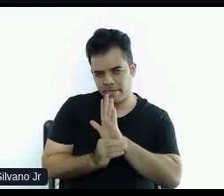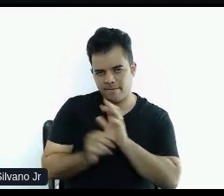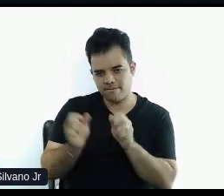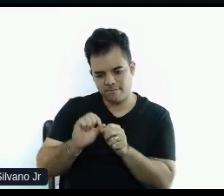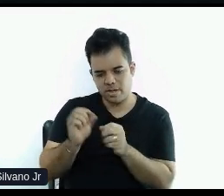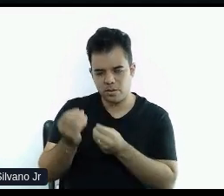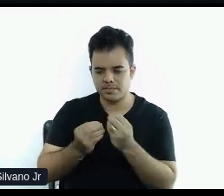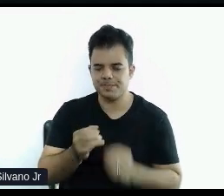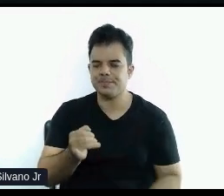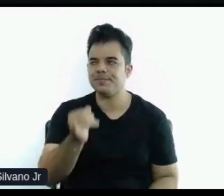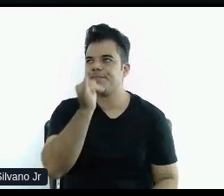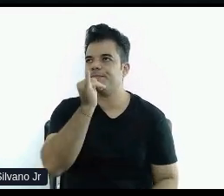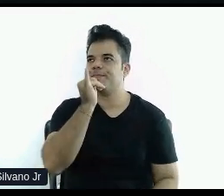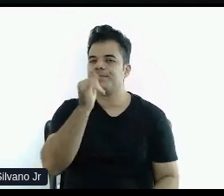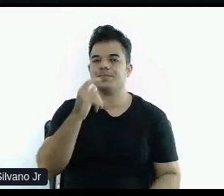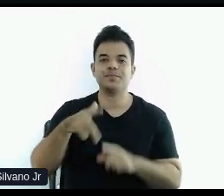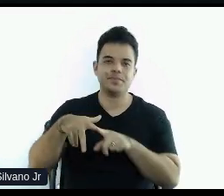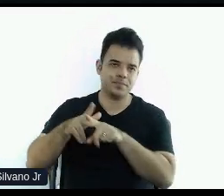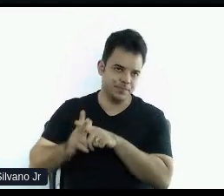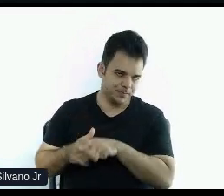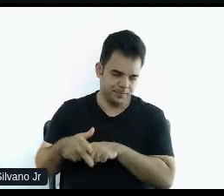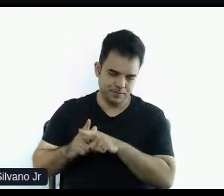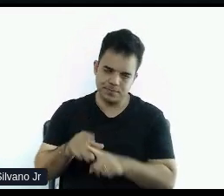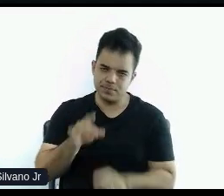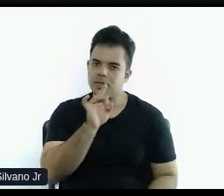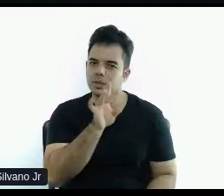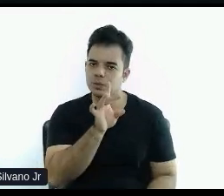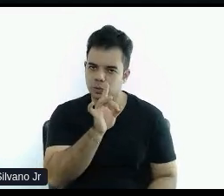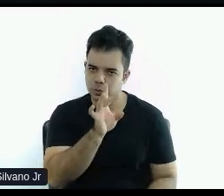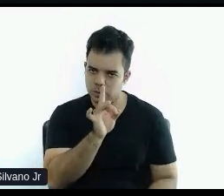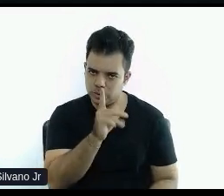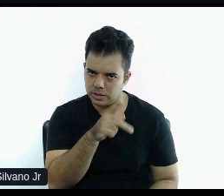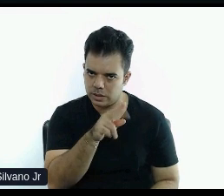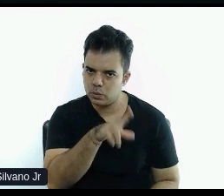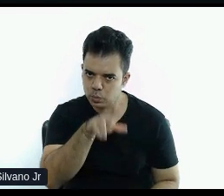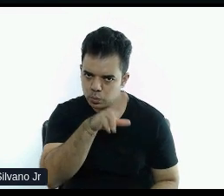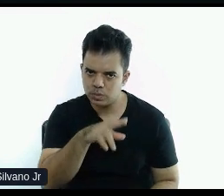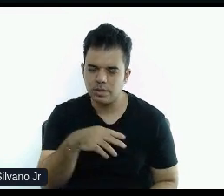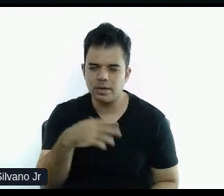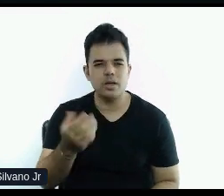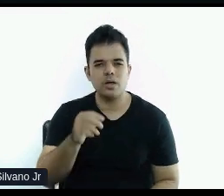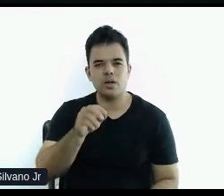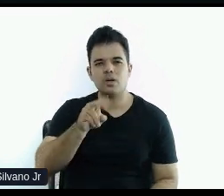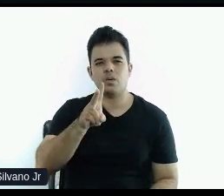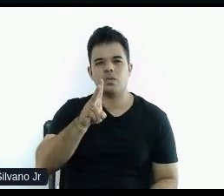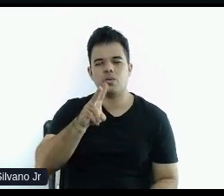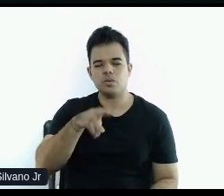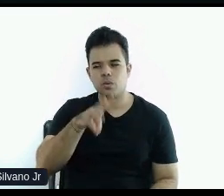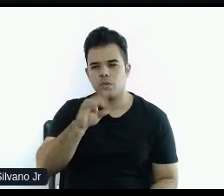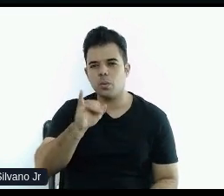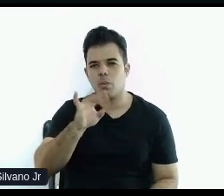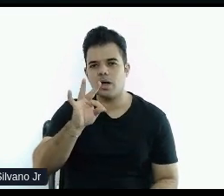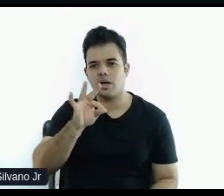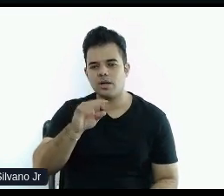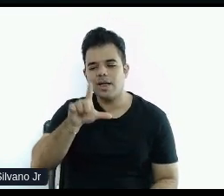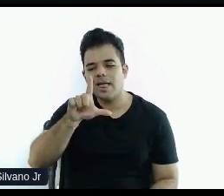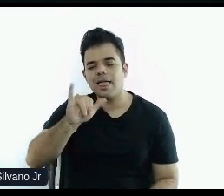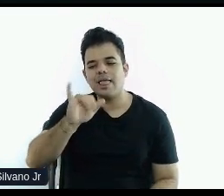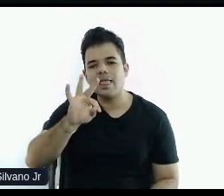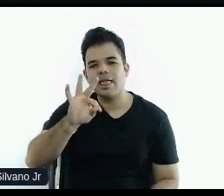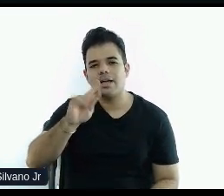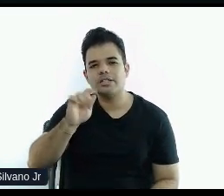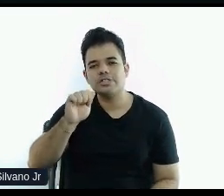exemplo, a ferramenta de automação que a gente utilizou, foi o Lighthouse, então a gente coleta o relatório do Lighthouse. Para